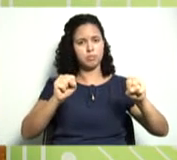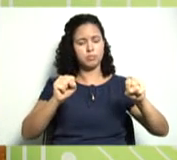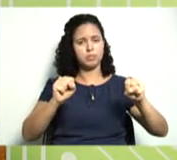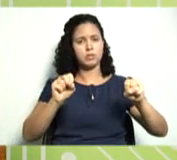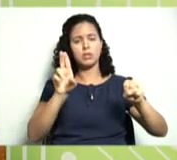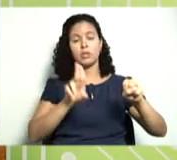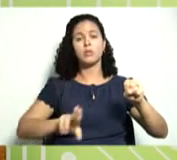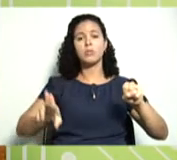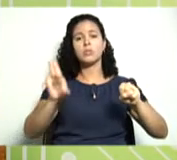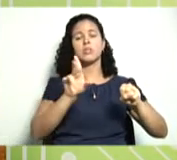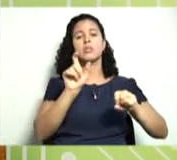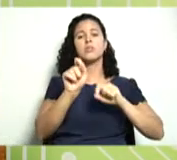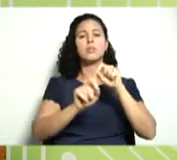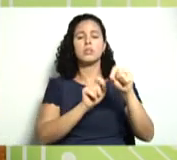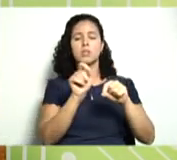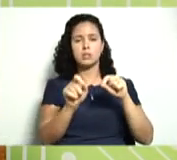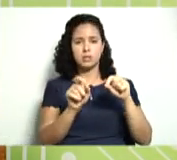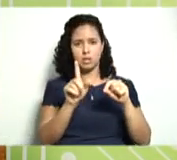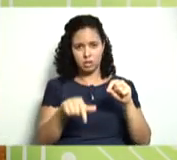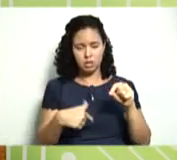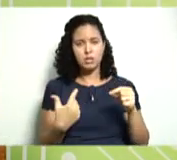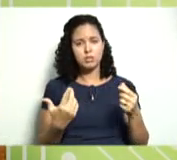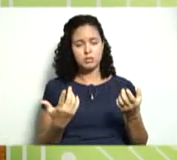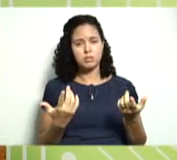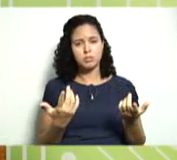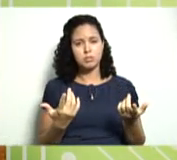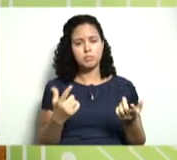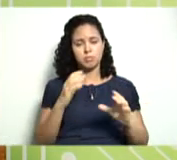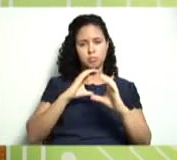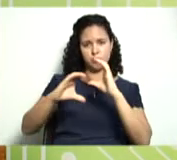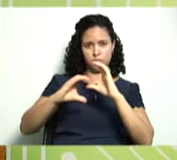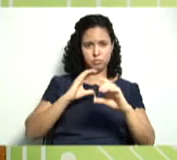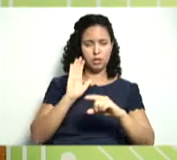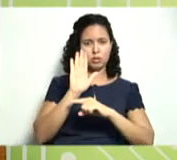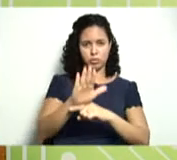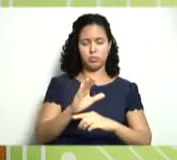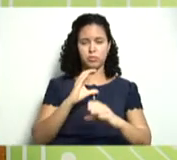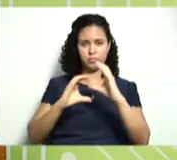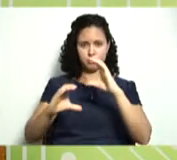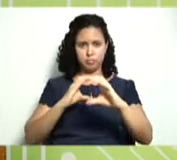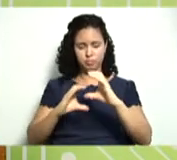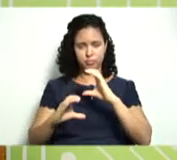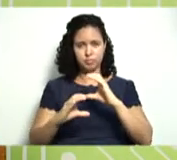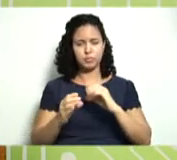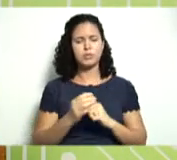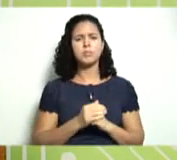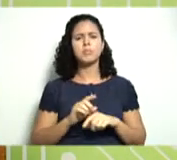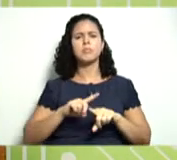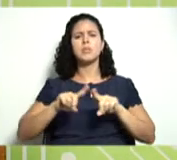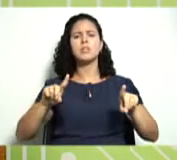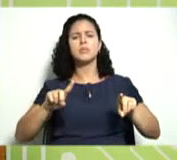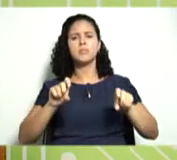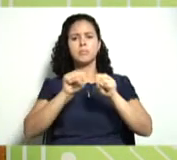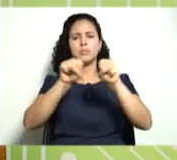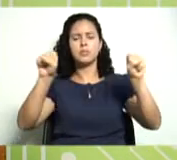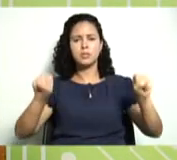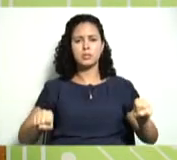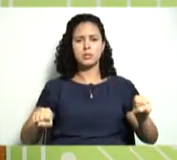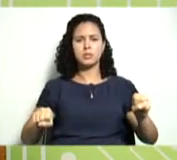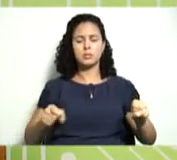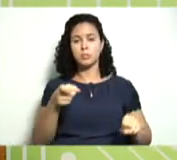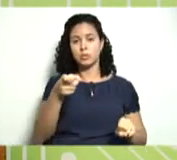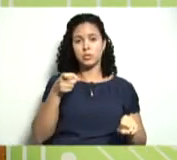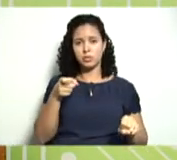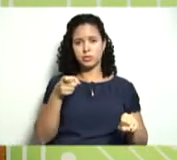protocolo que estou utilizando com vocês e com quem faça a nossa comunicação mas há sim um sistema um sistema x ele